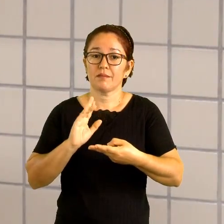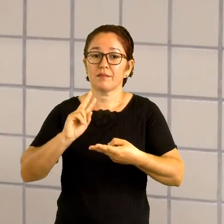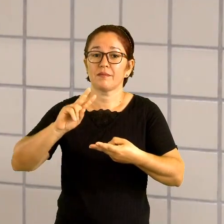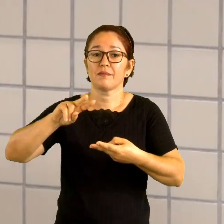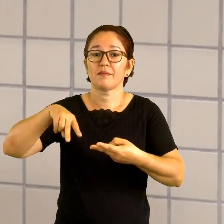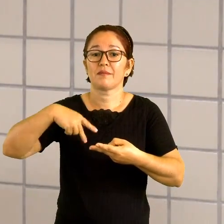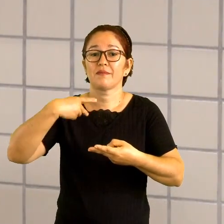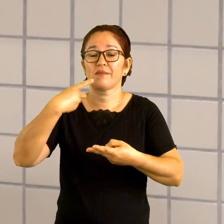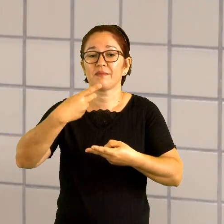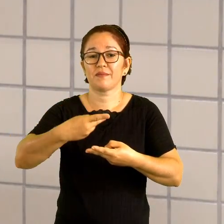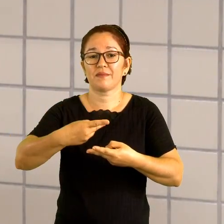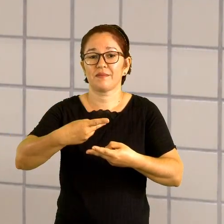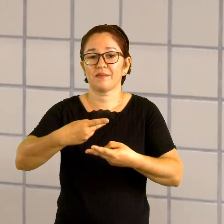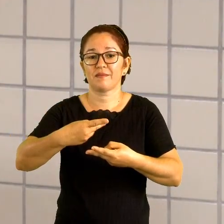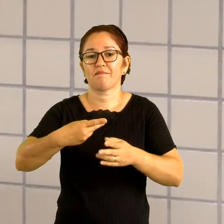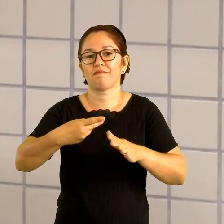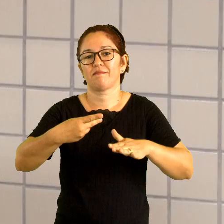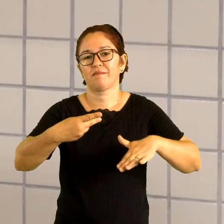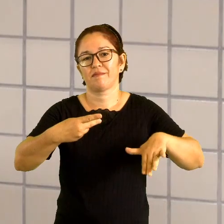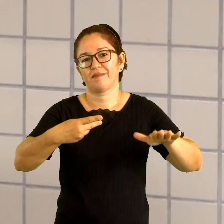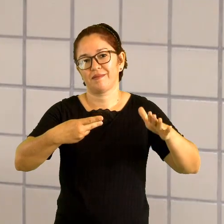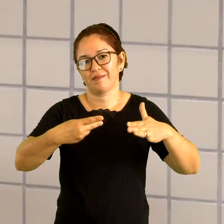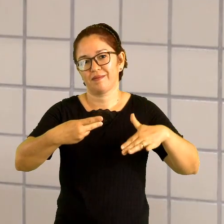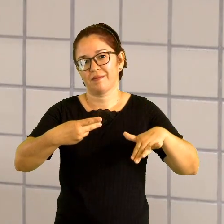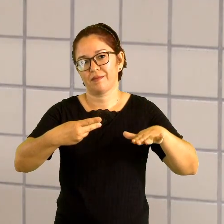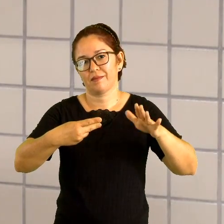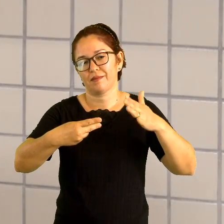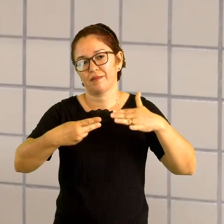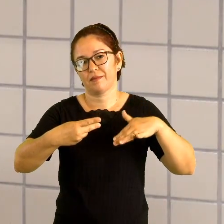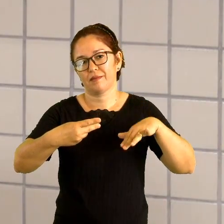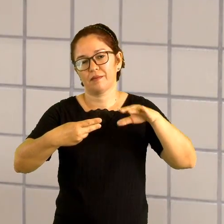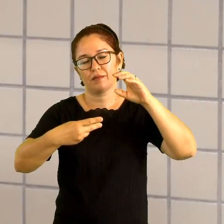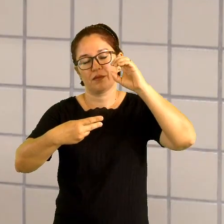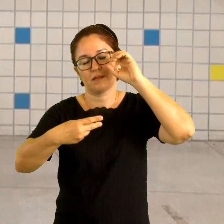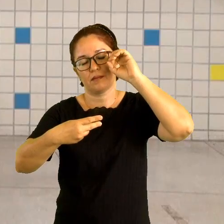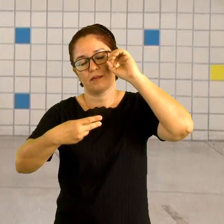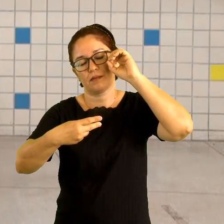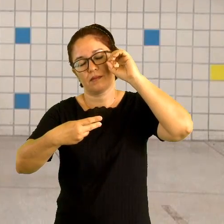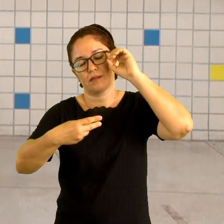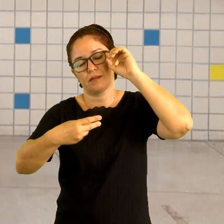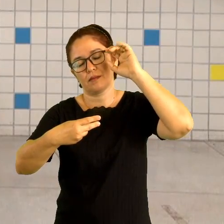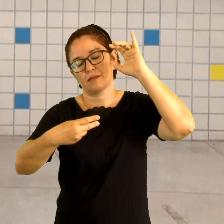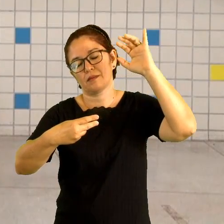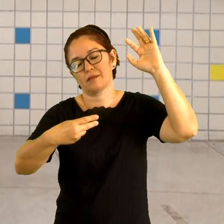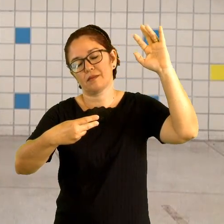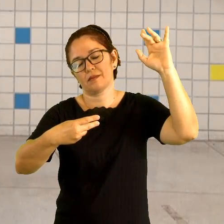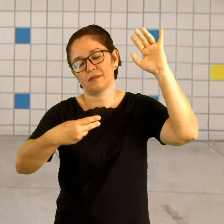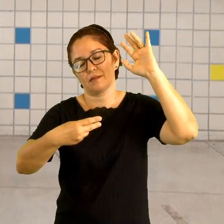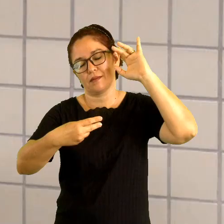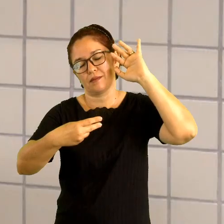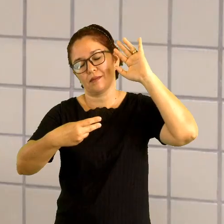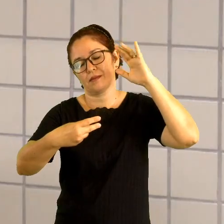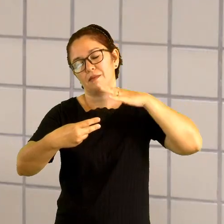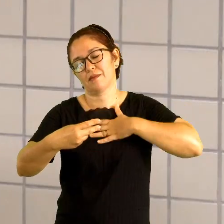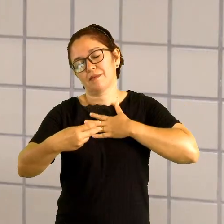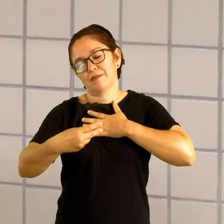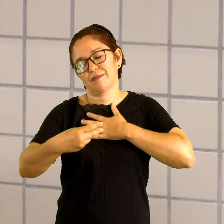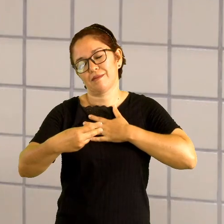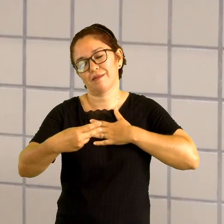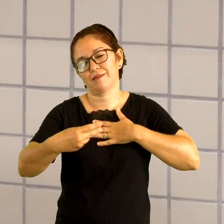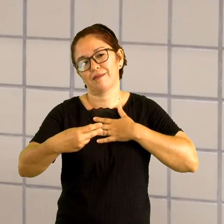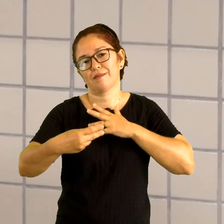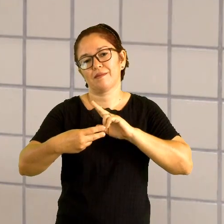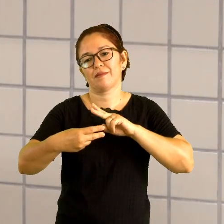vozinha, tinha um menino que estava lá com seus sonhos gostoso, dormindo aquele sono gostoso. Só que em cima do